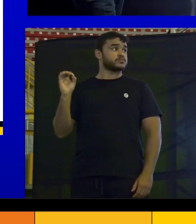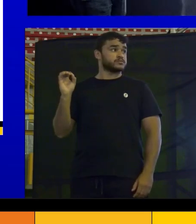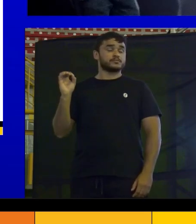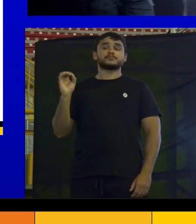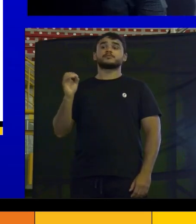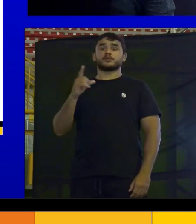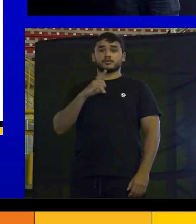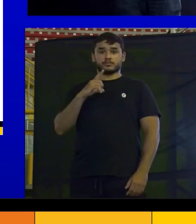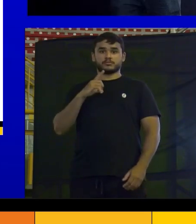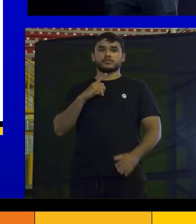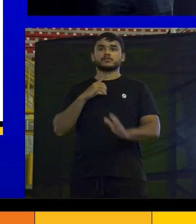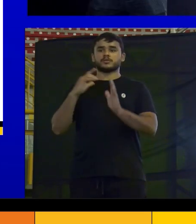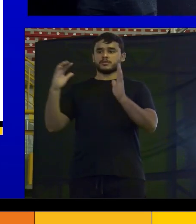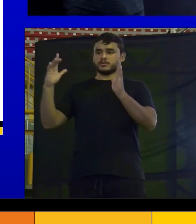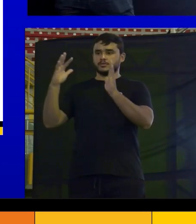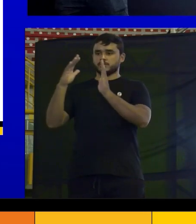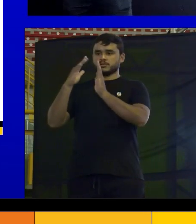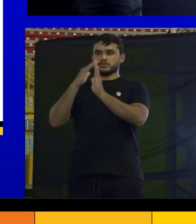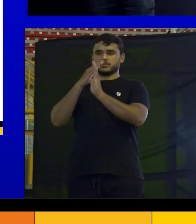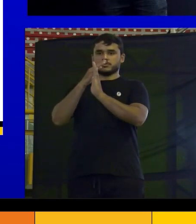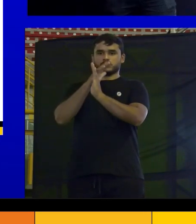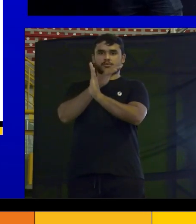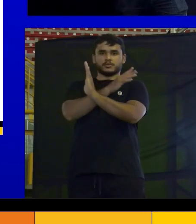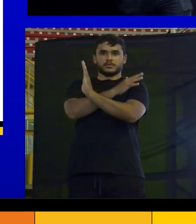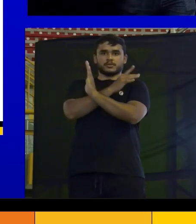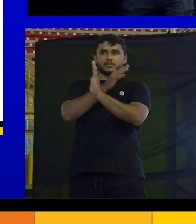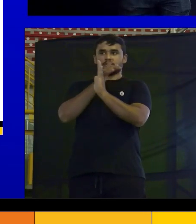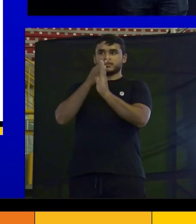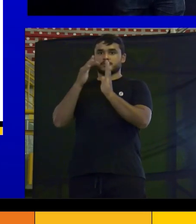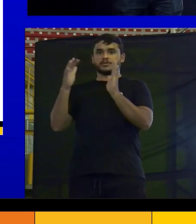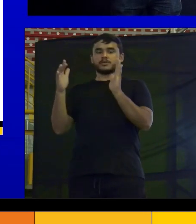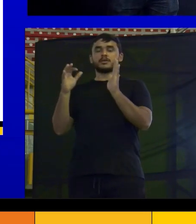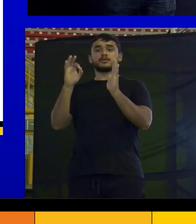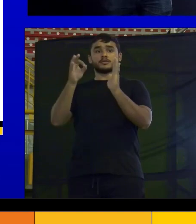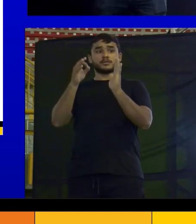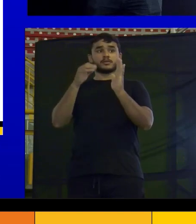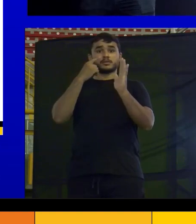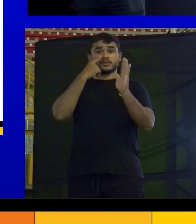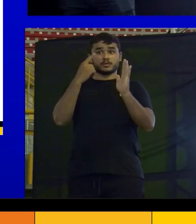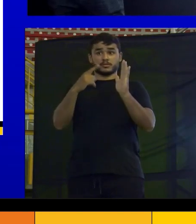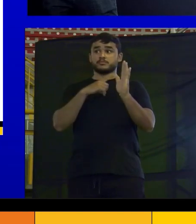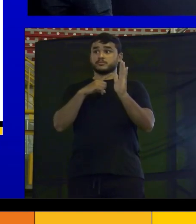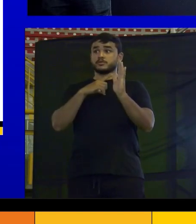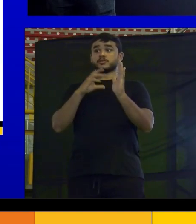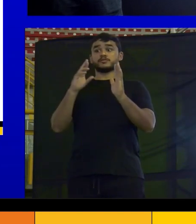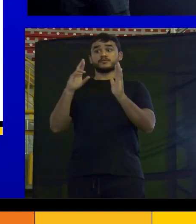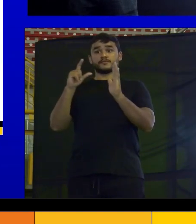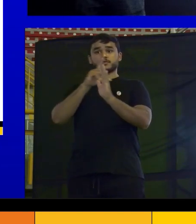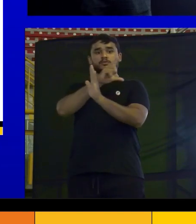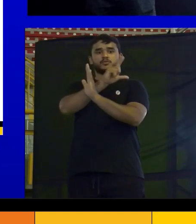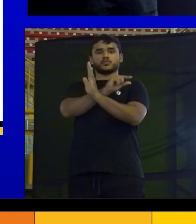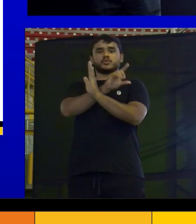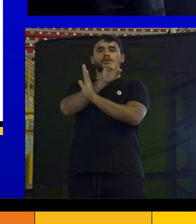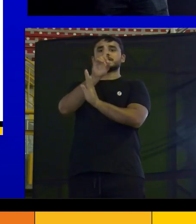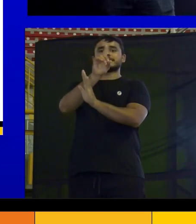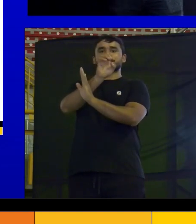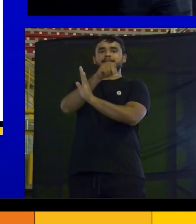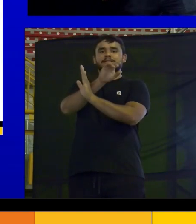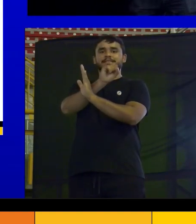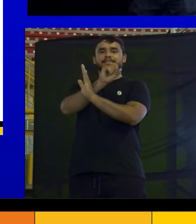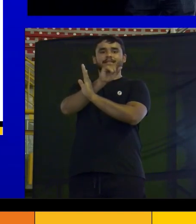densidades diferentes. E vocês têm que anotar aí, podem anotar, gente, isso é importante. Na refração,